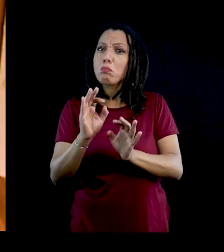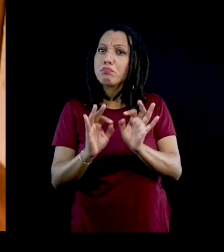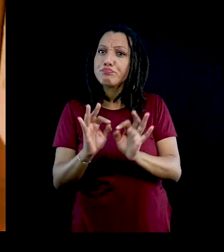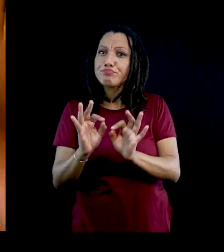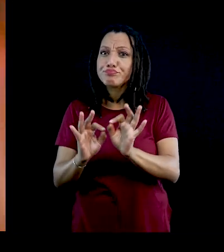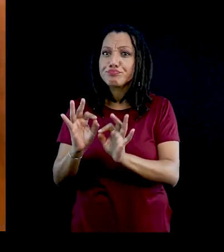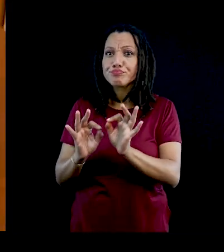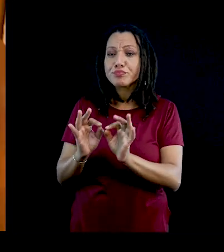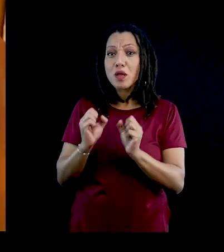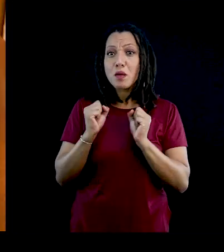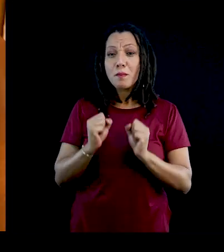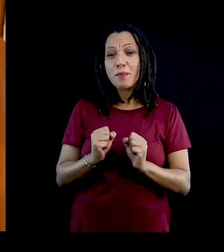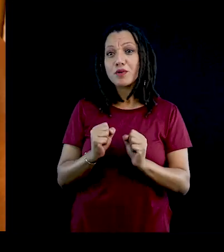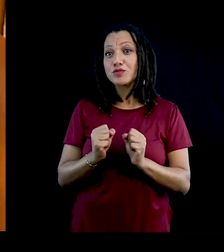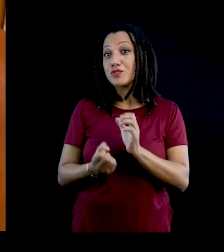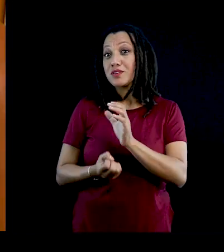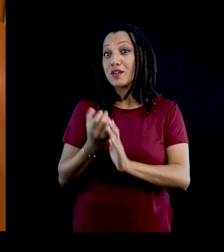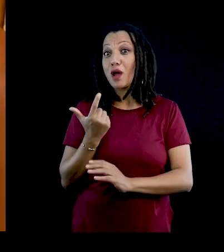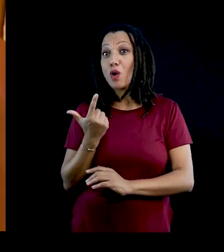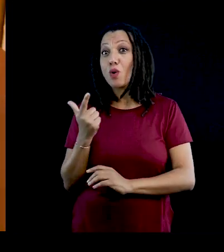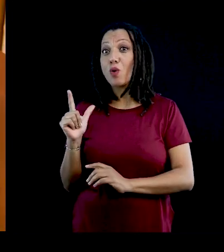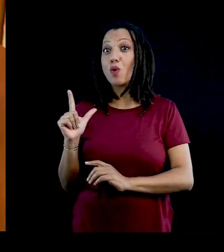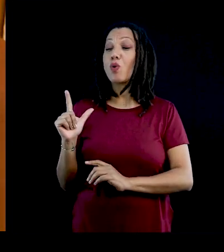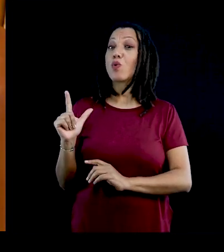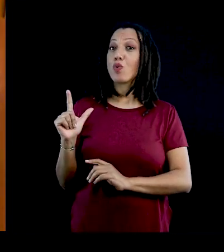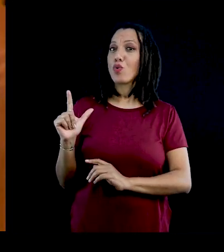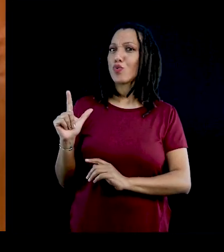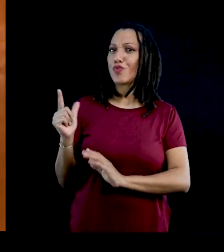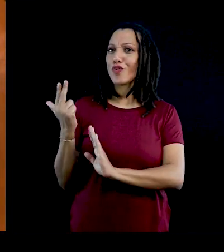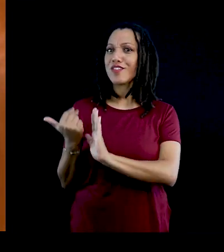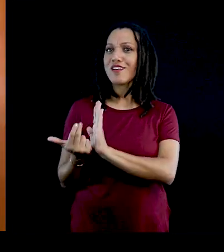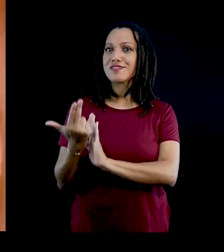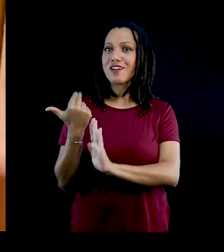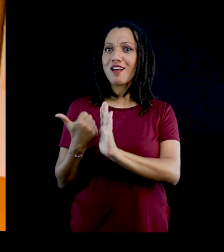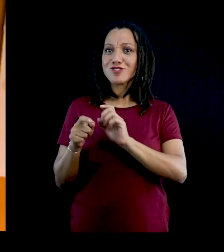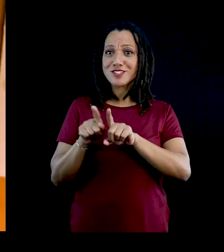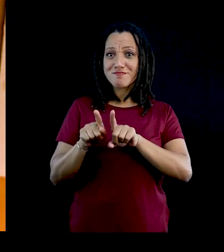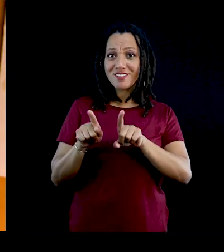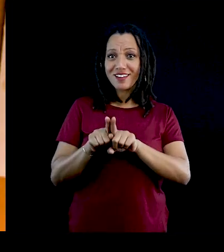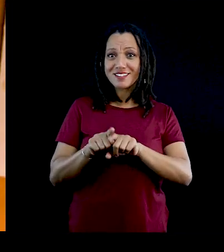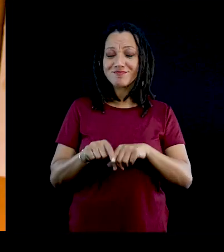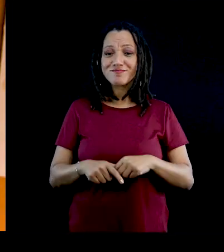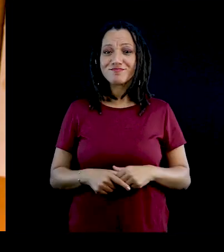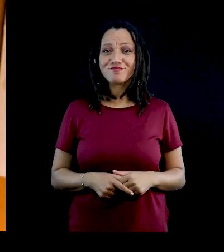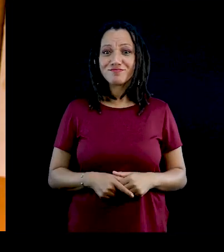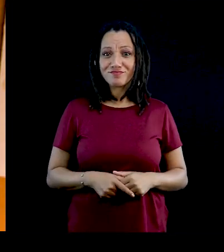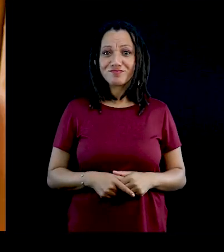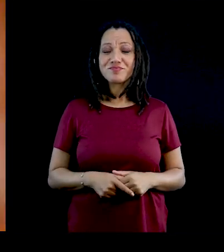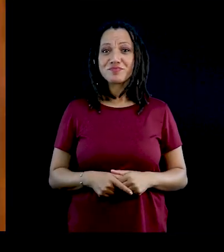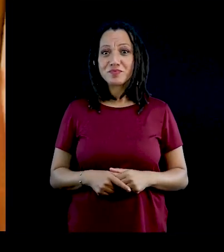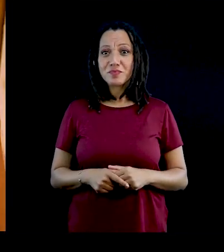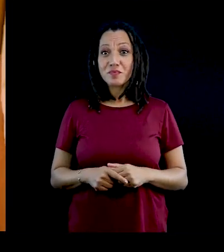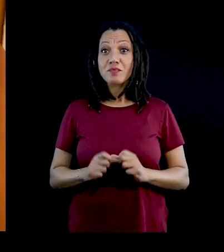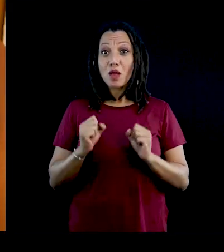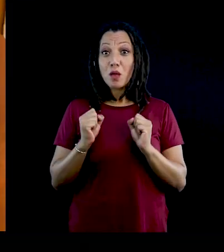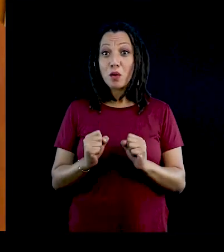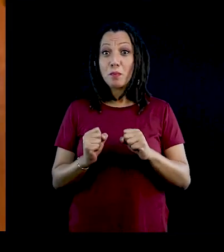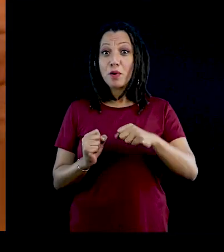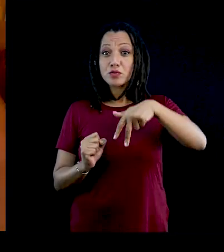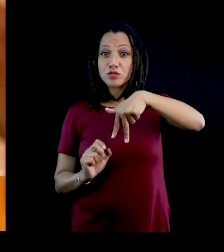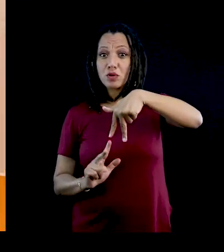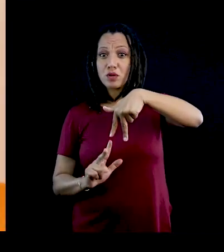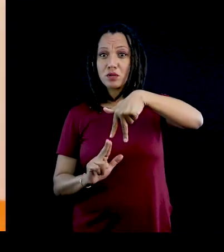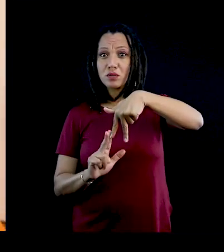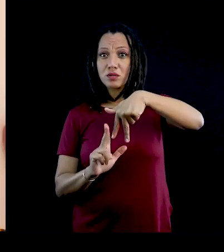ao redor dele, um outro cenário, né? E eu posso também recortar aqui ao redor dele, igual eu fiz nesse